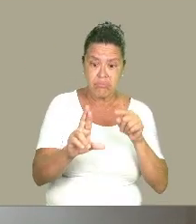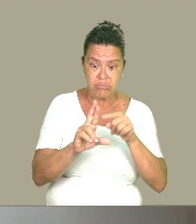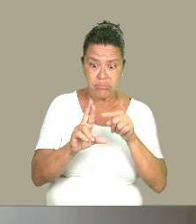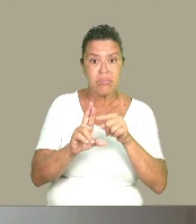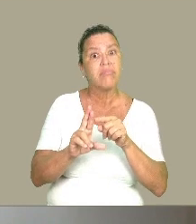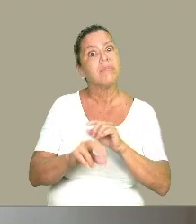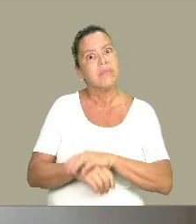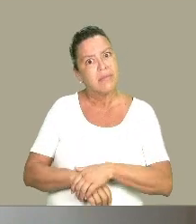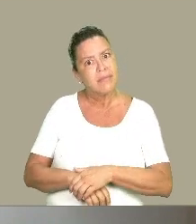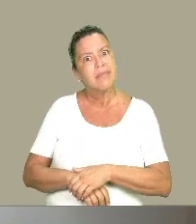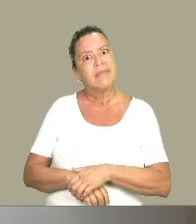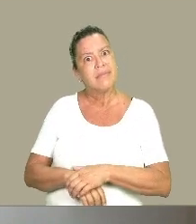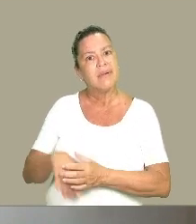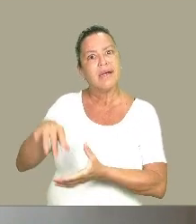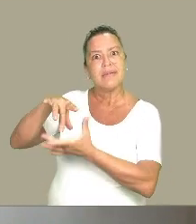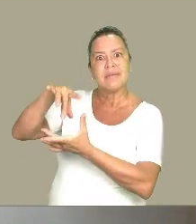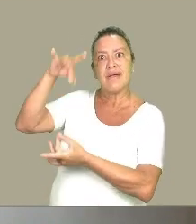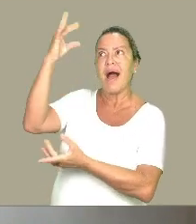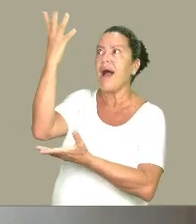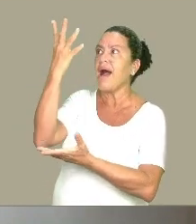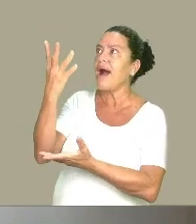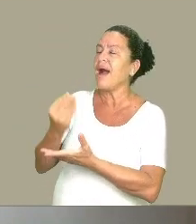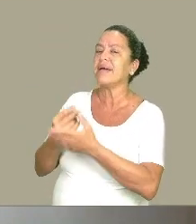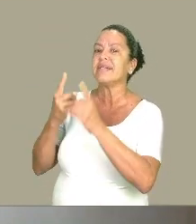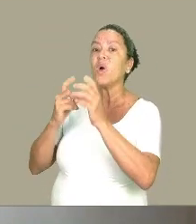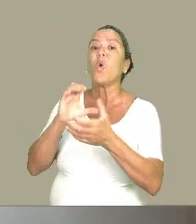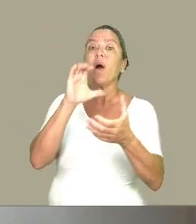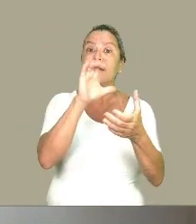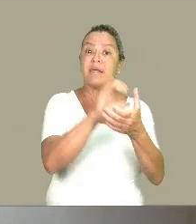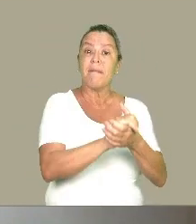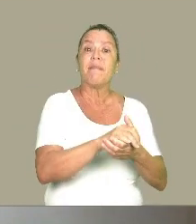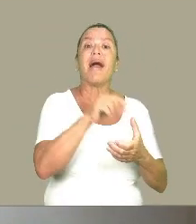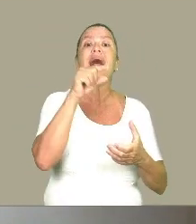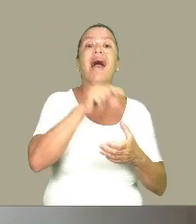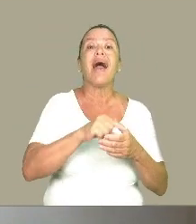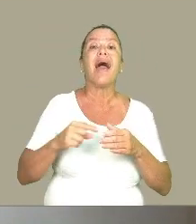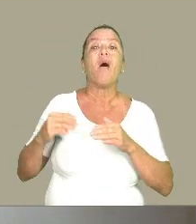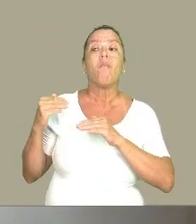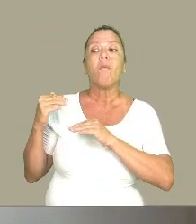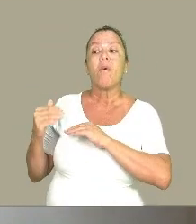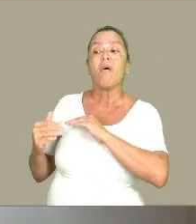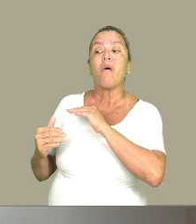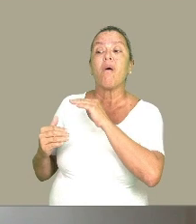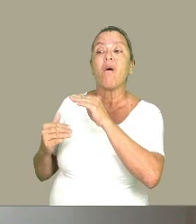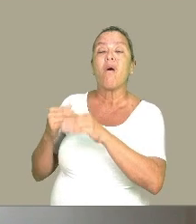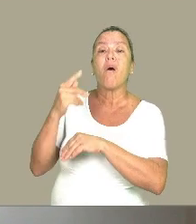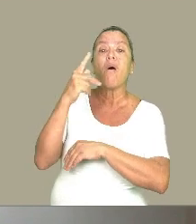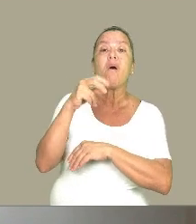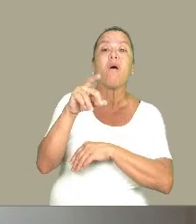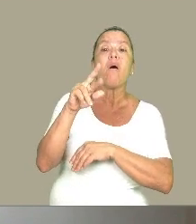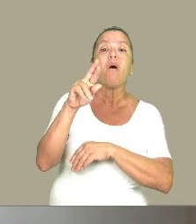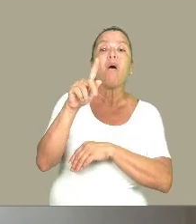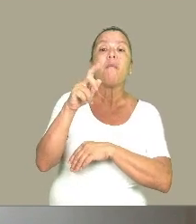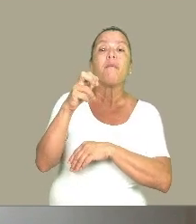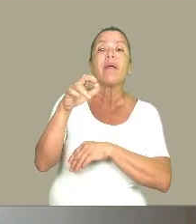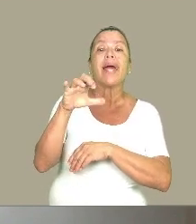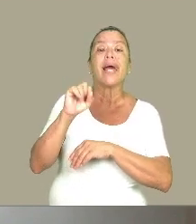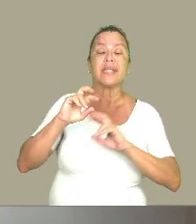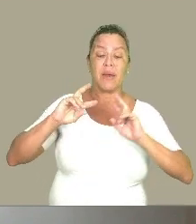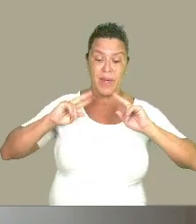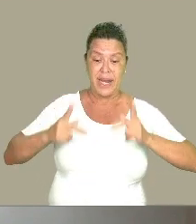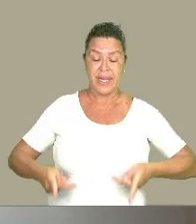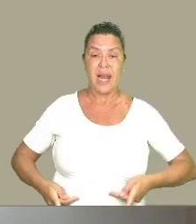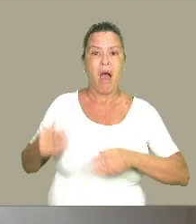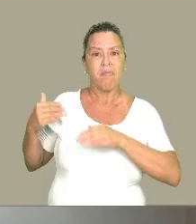da espiritualidade é que o casamento é um progresso na marcha da humanidade,